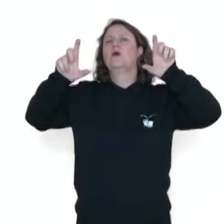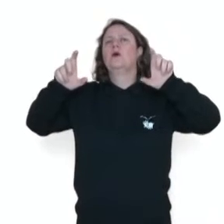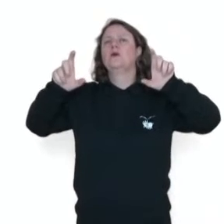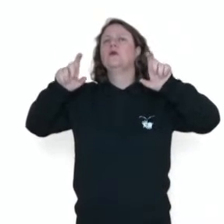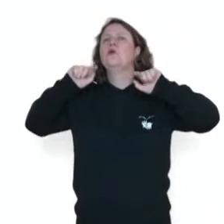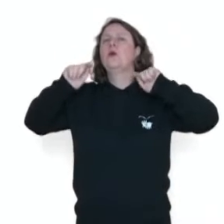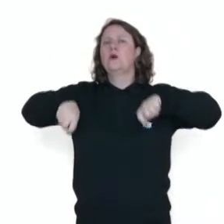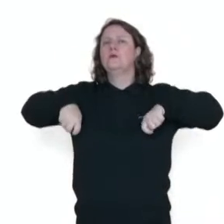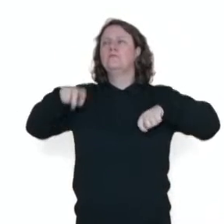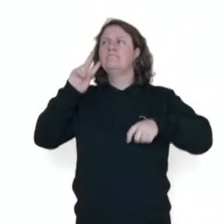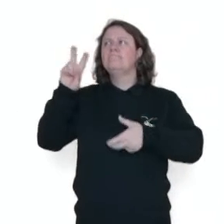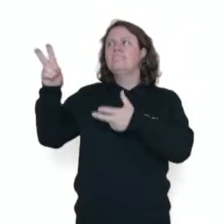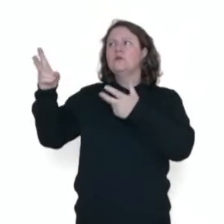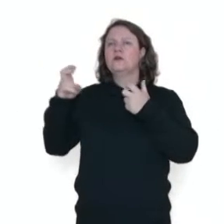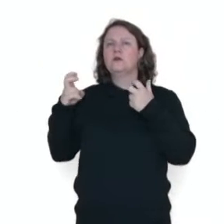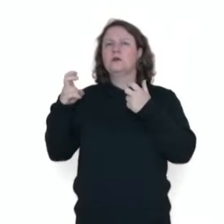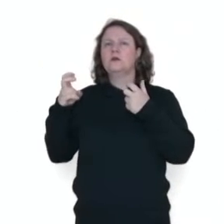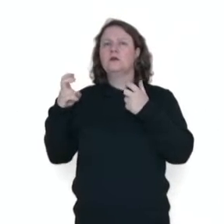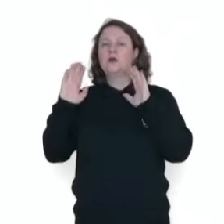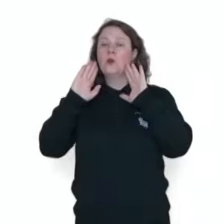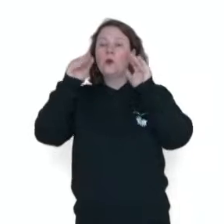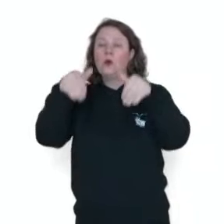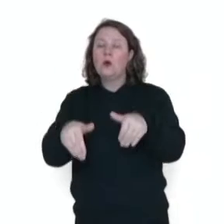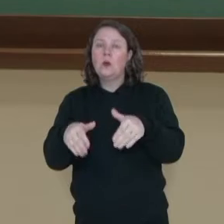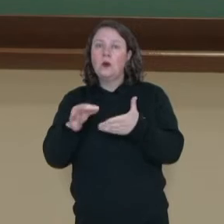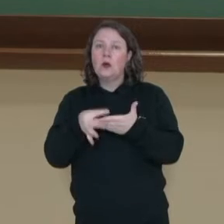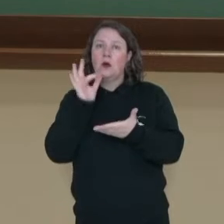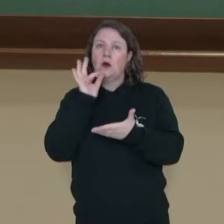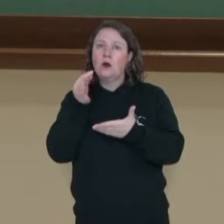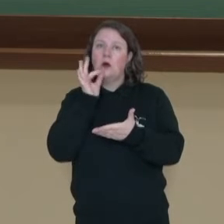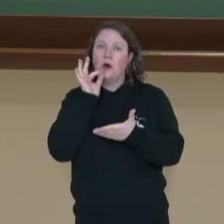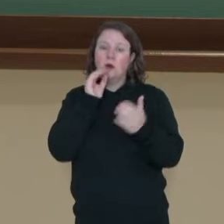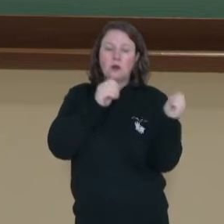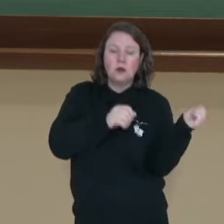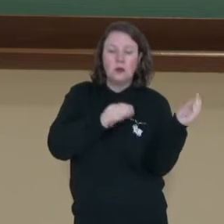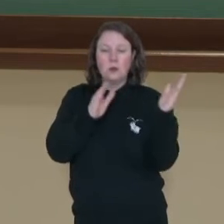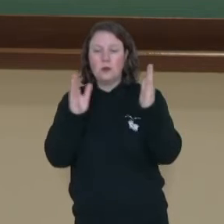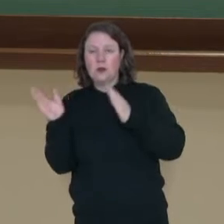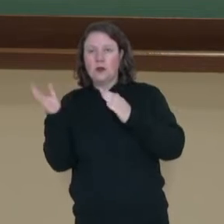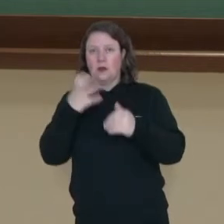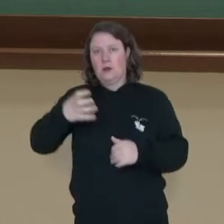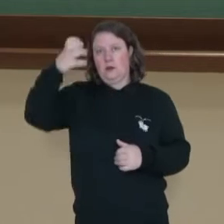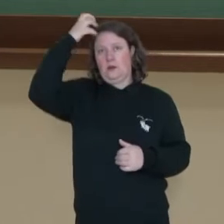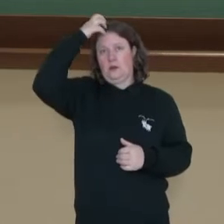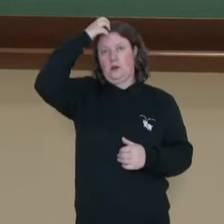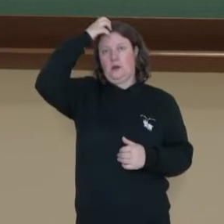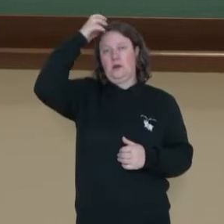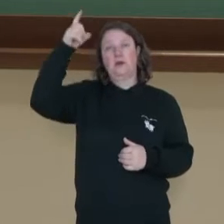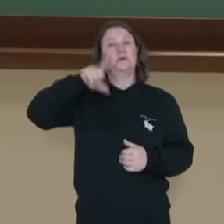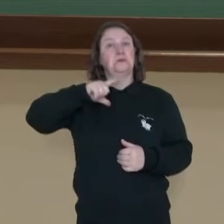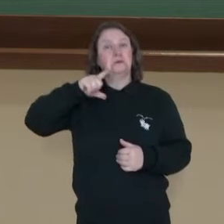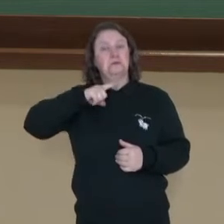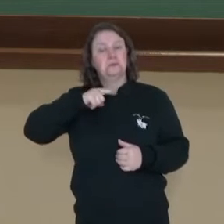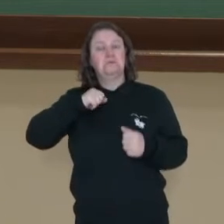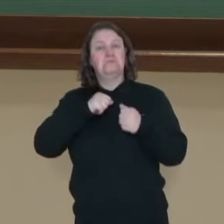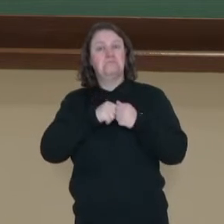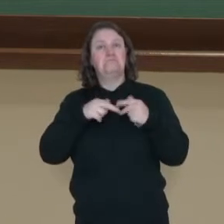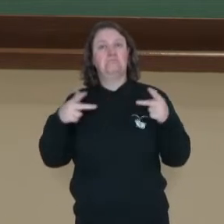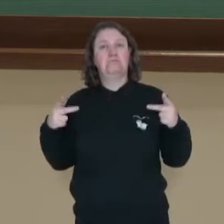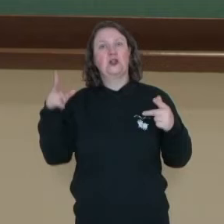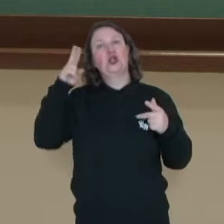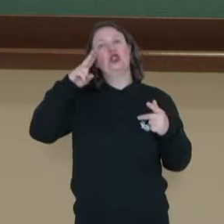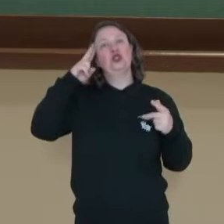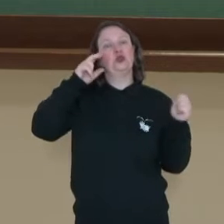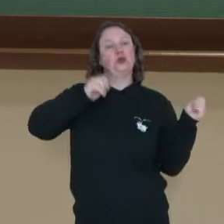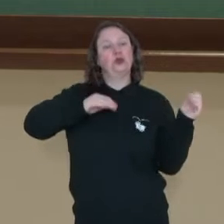concluir sobre a cafeicultura no período imperial? Então, eu tenho uma fonte histórica aqui e eu preciso